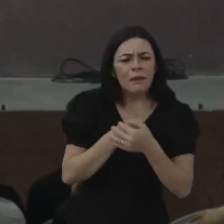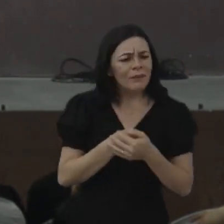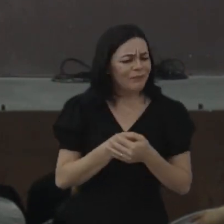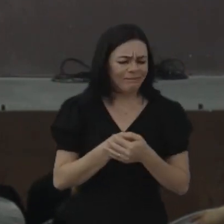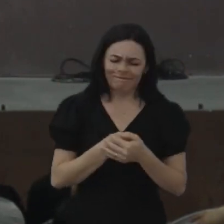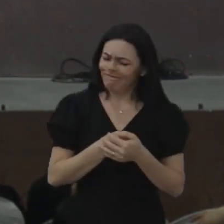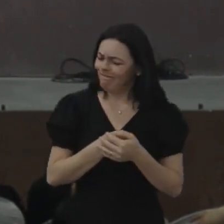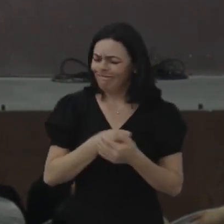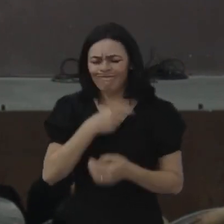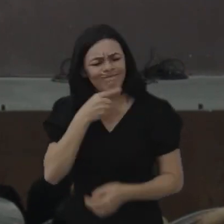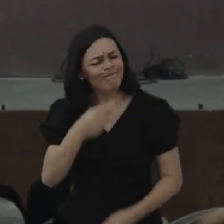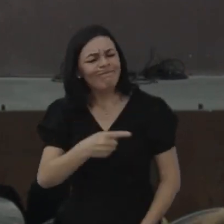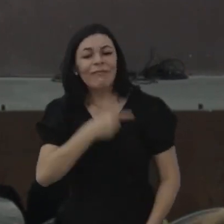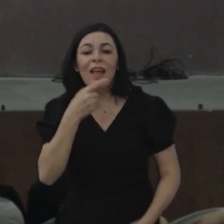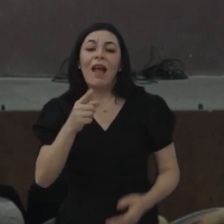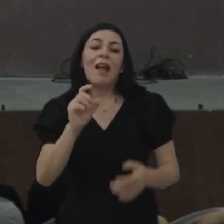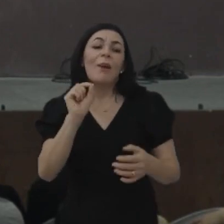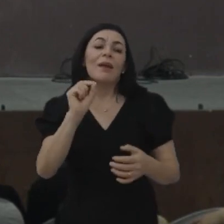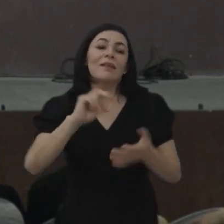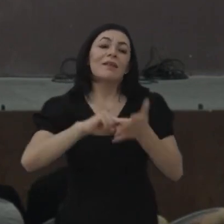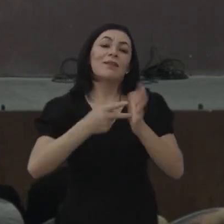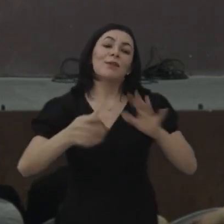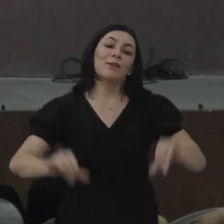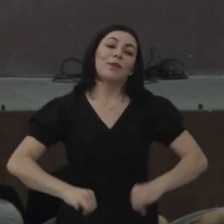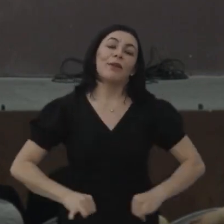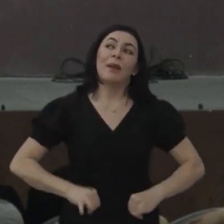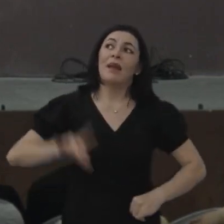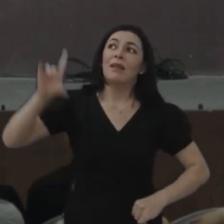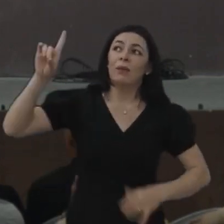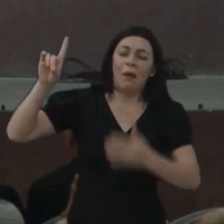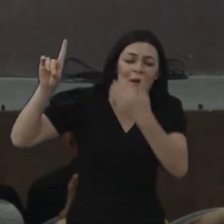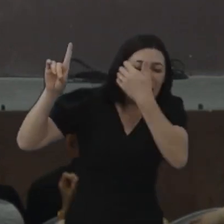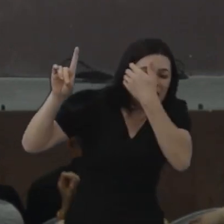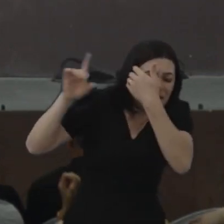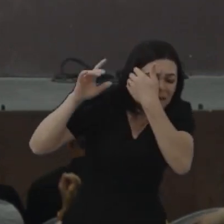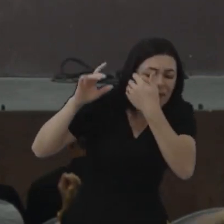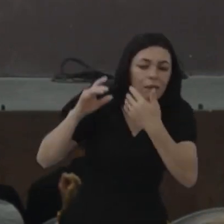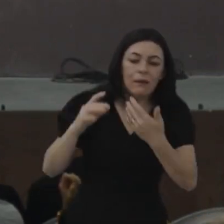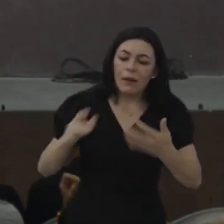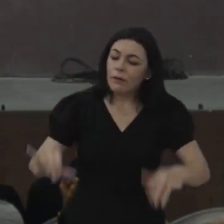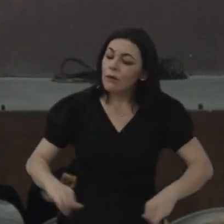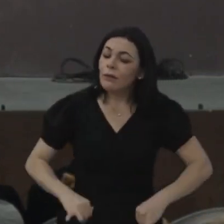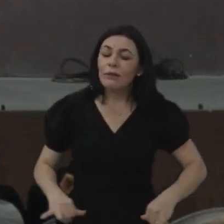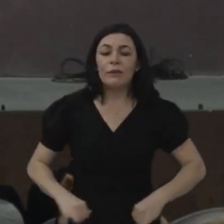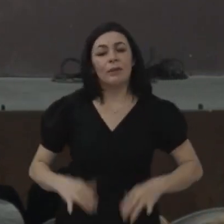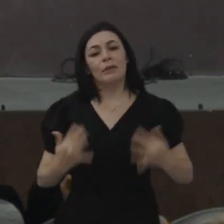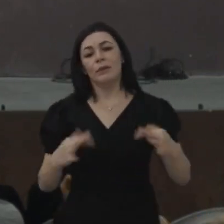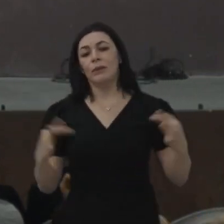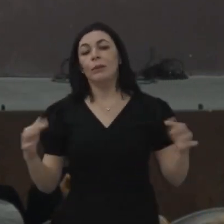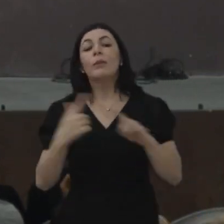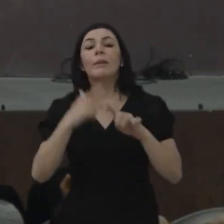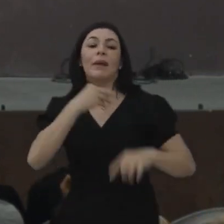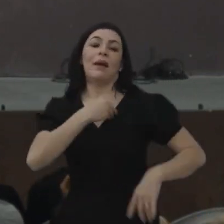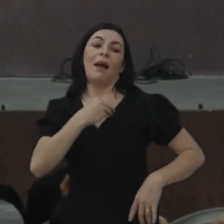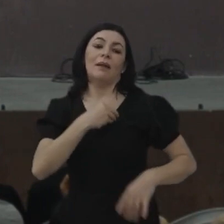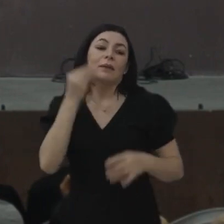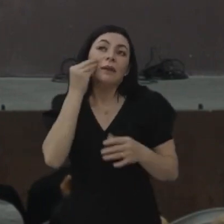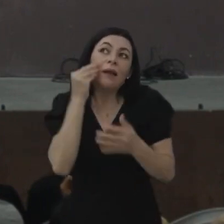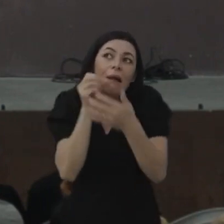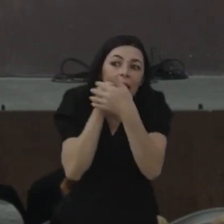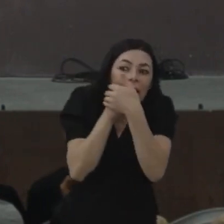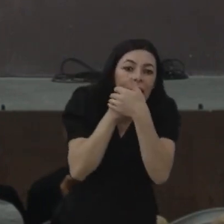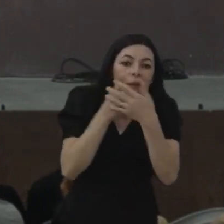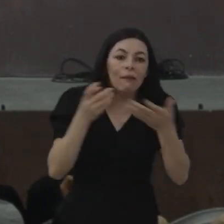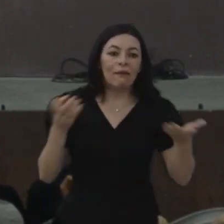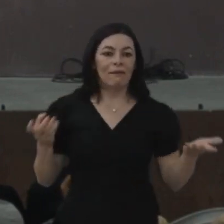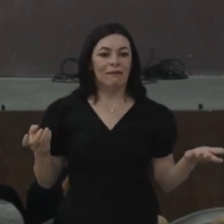para você. Tentar fugir de Deus, tentar ser o que você não é, só vai trazer dor, porque é pecado tentar ser o que não